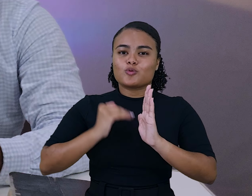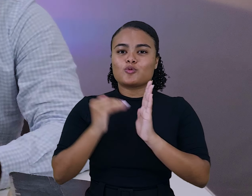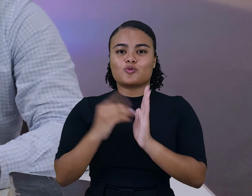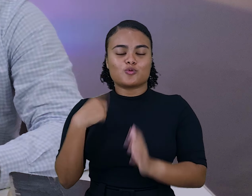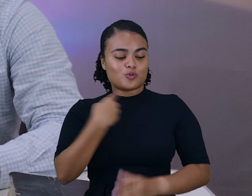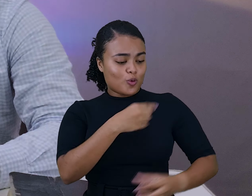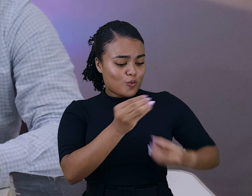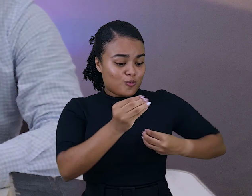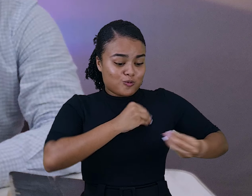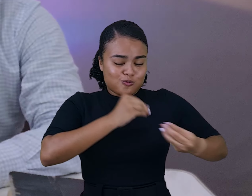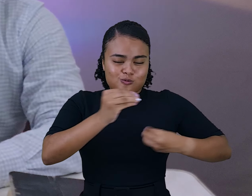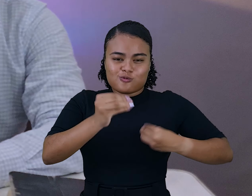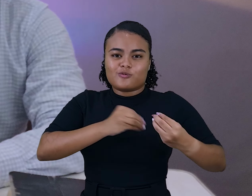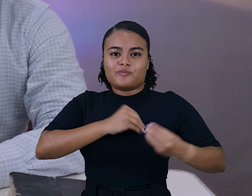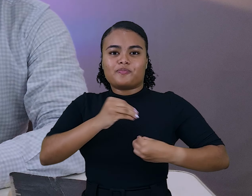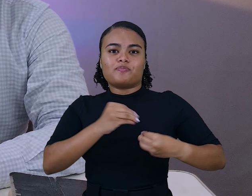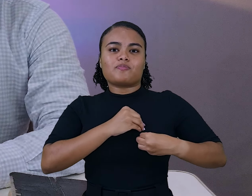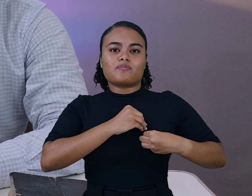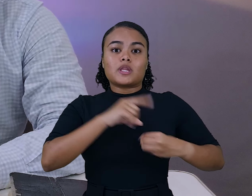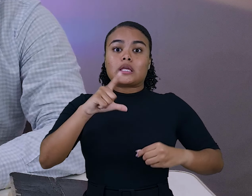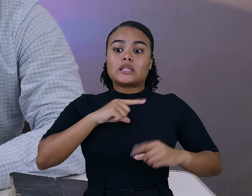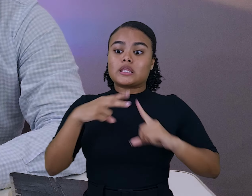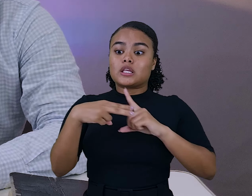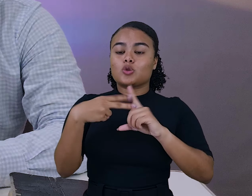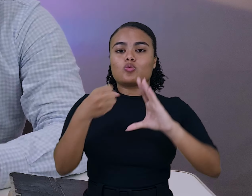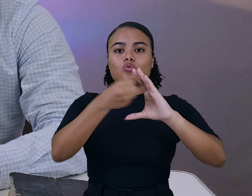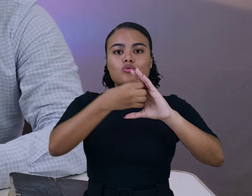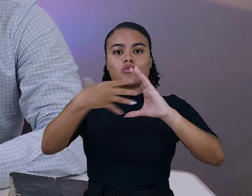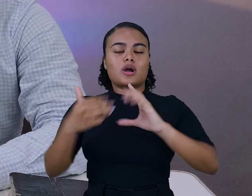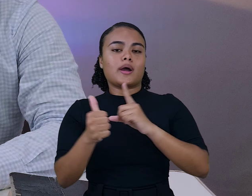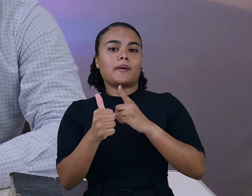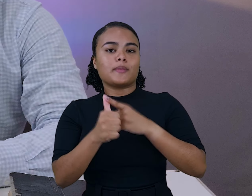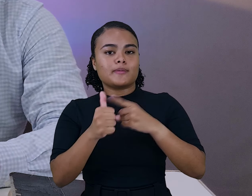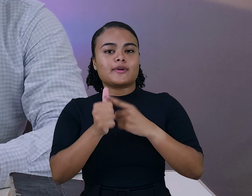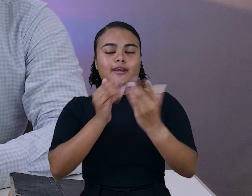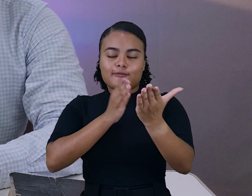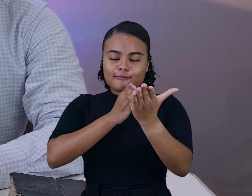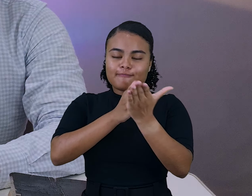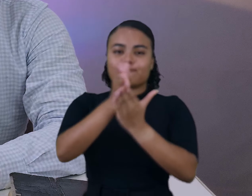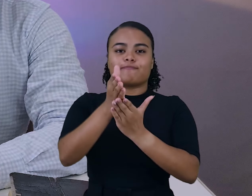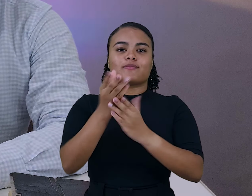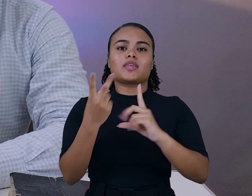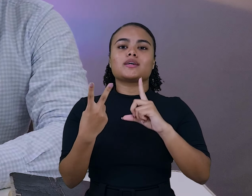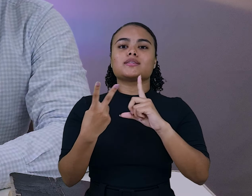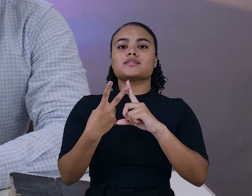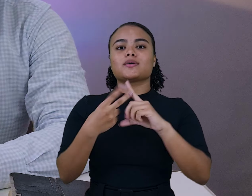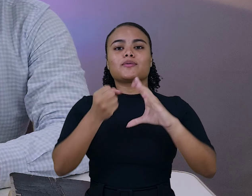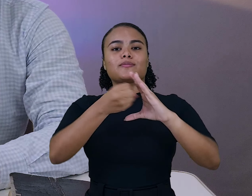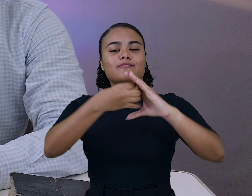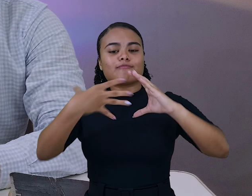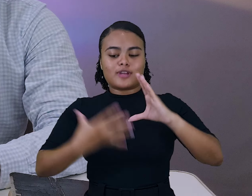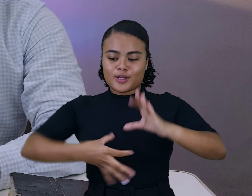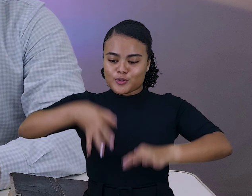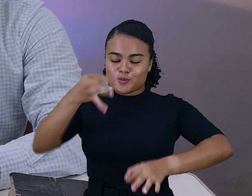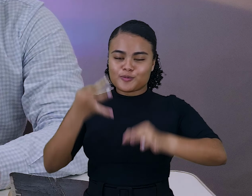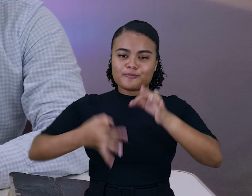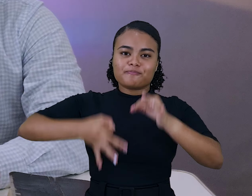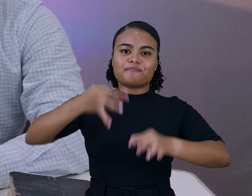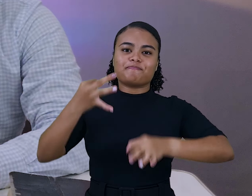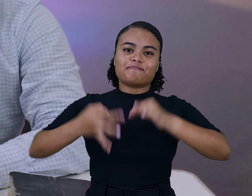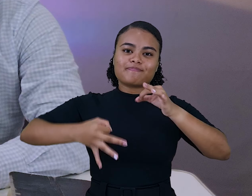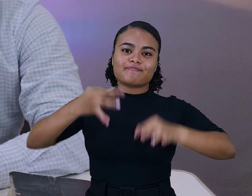nossos pecados, tem pelo menos 2 características. Primeiro, ele é fiel. Segundo, ele é